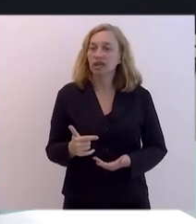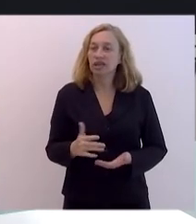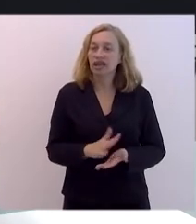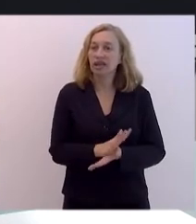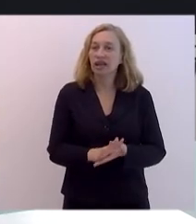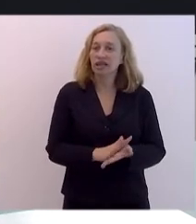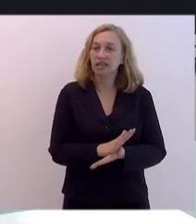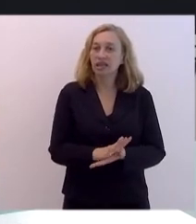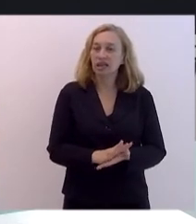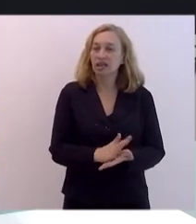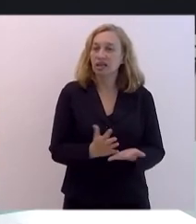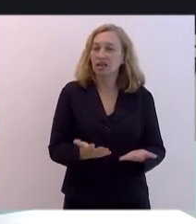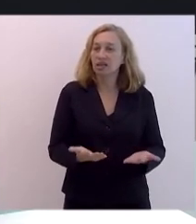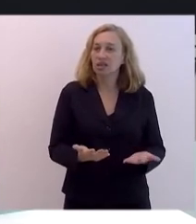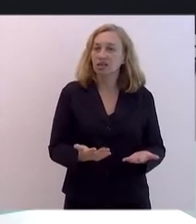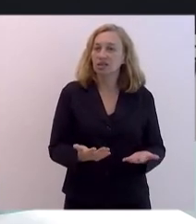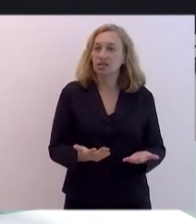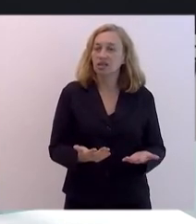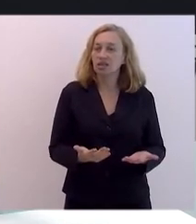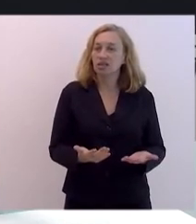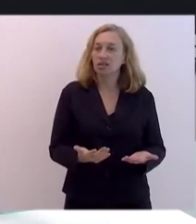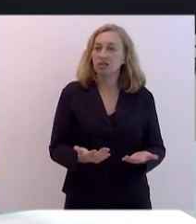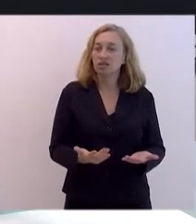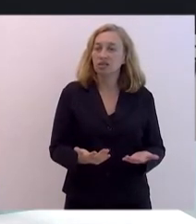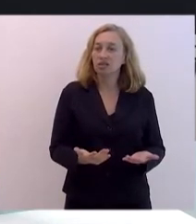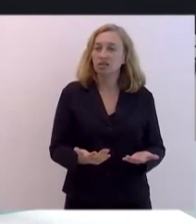nenhum mote, nenhum fundamento